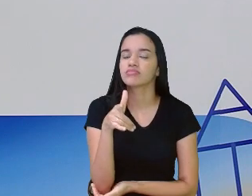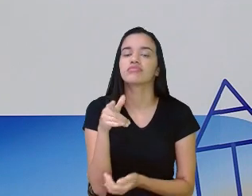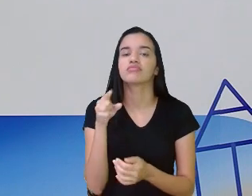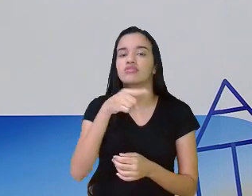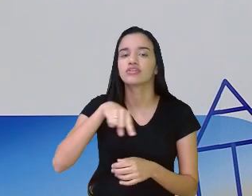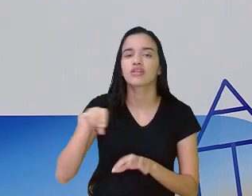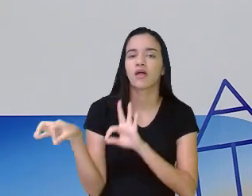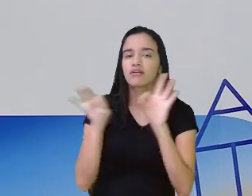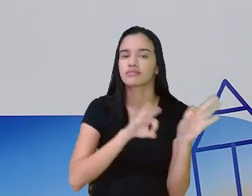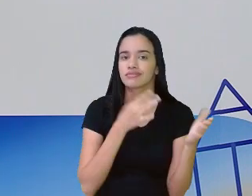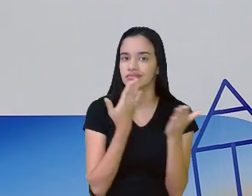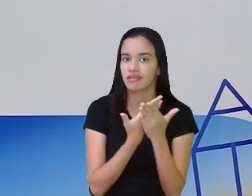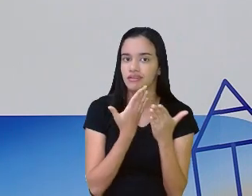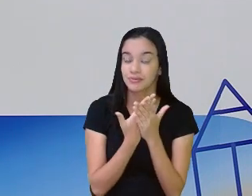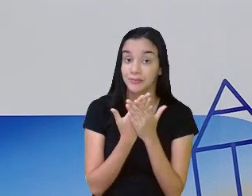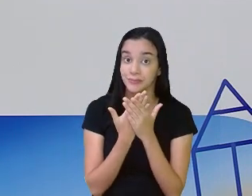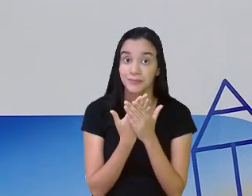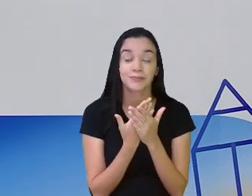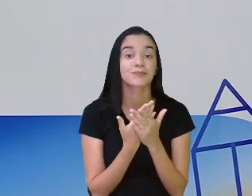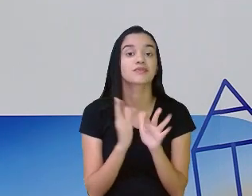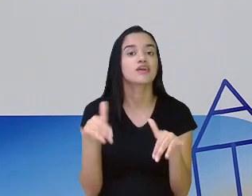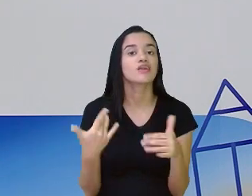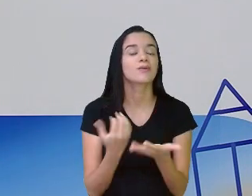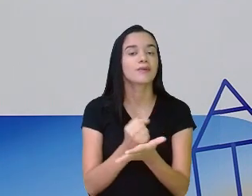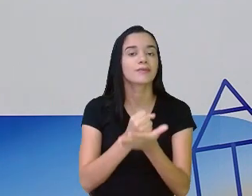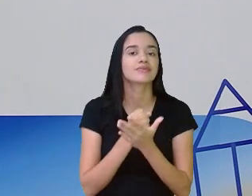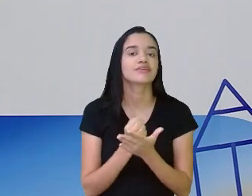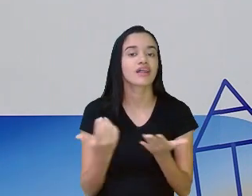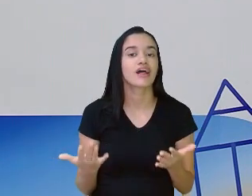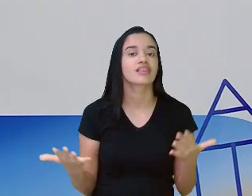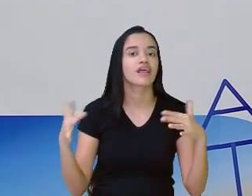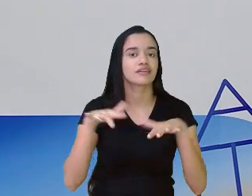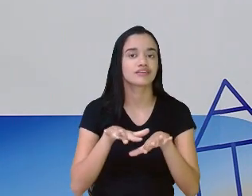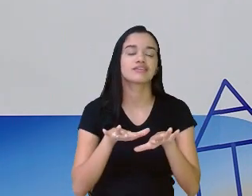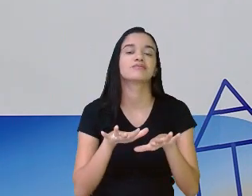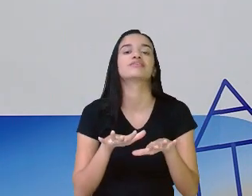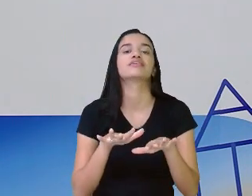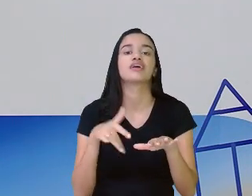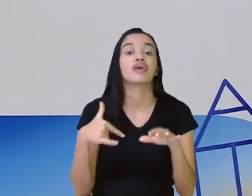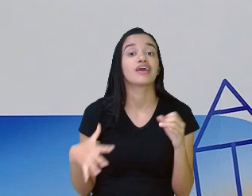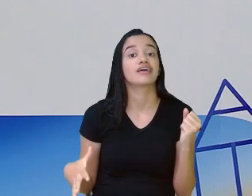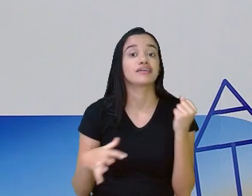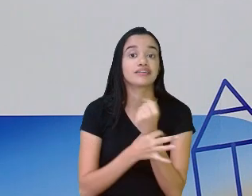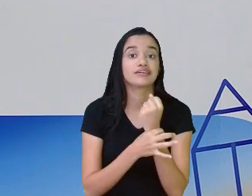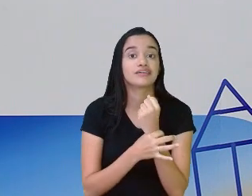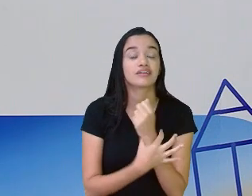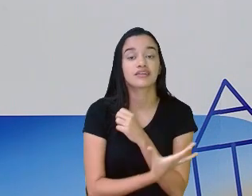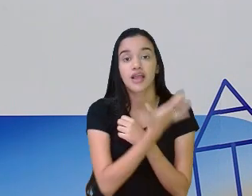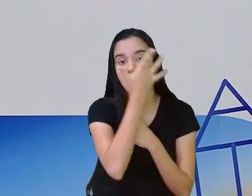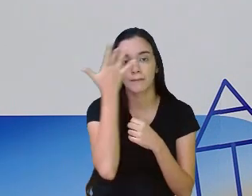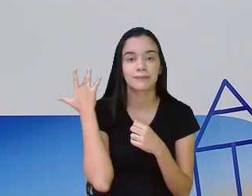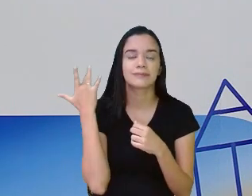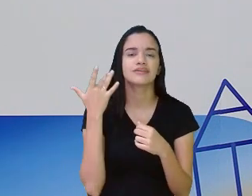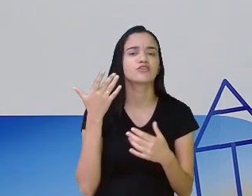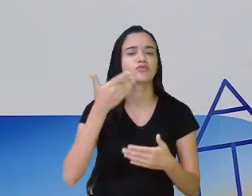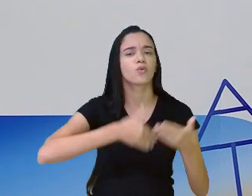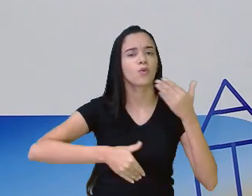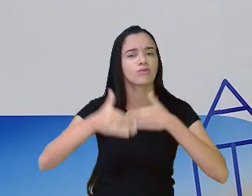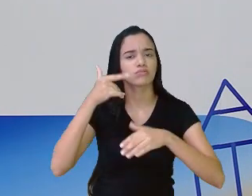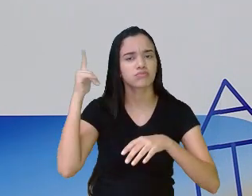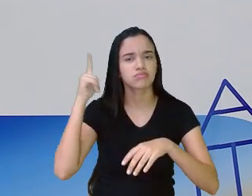as aulas do Educa Recife. Para me ajudar na acessibilidade, para garantir que mais pessoas